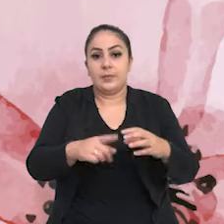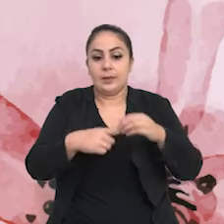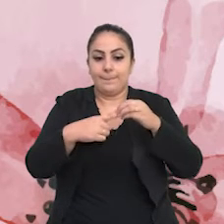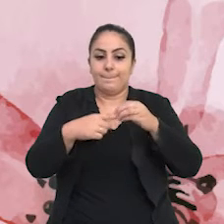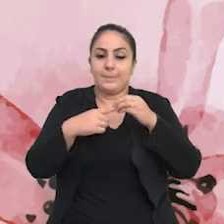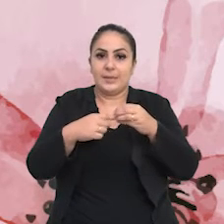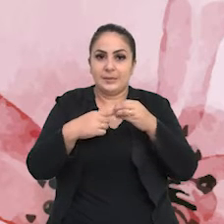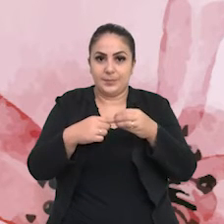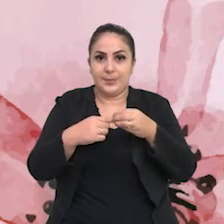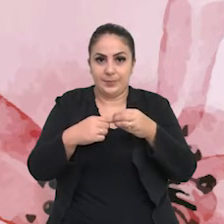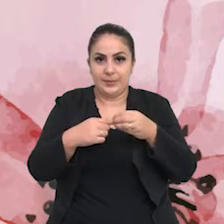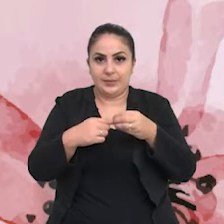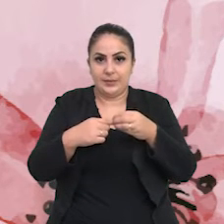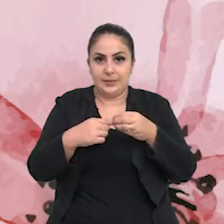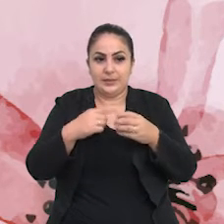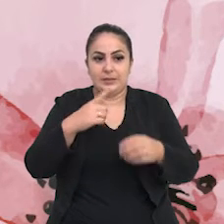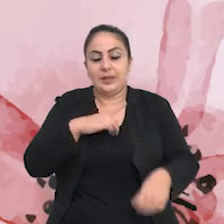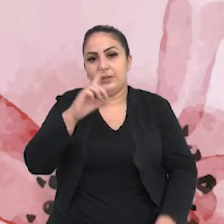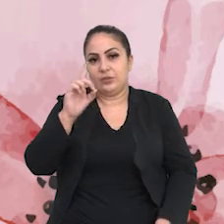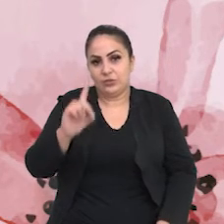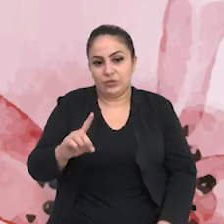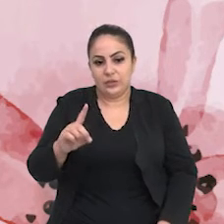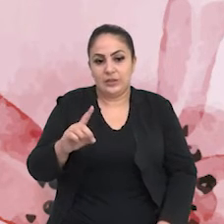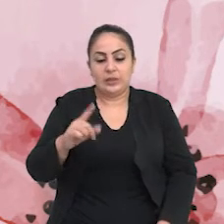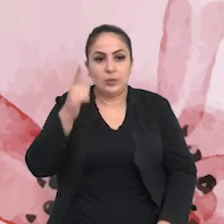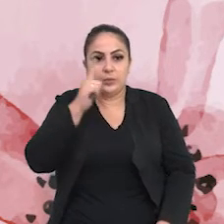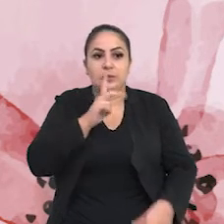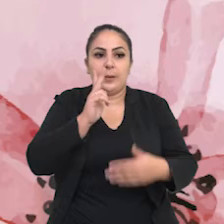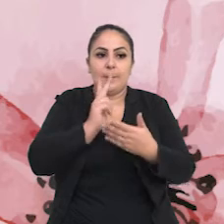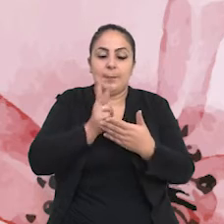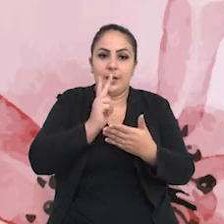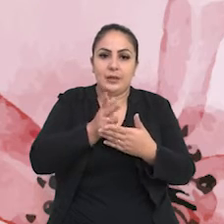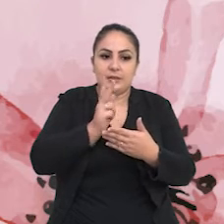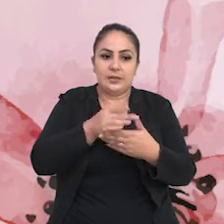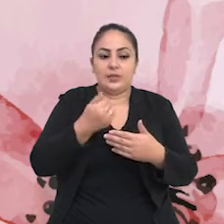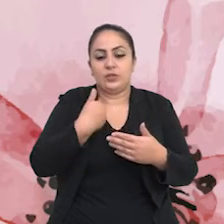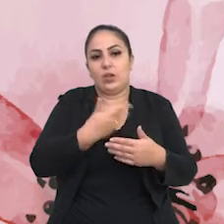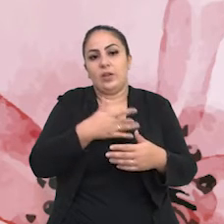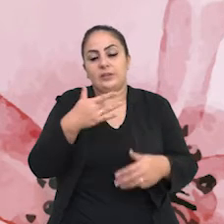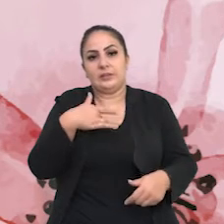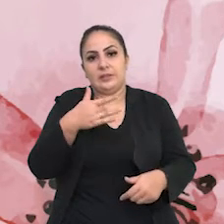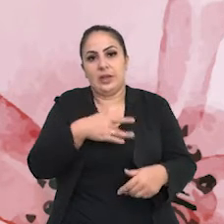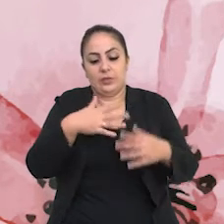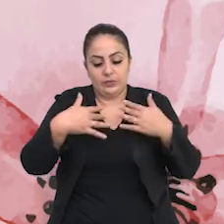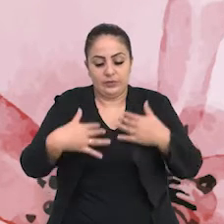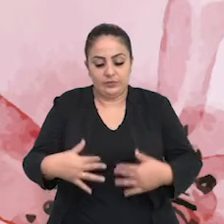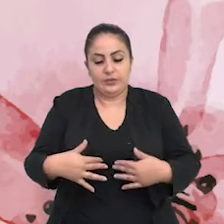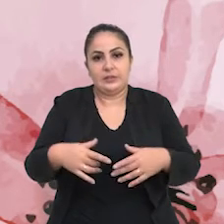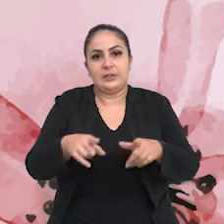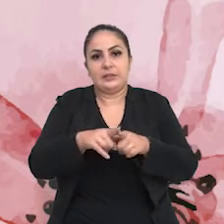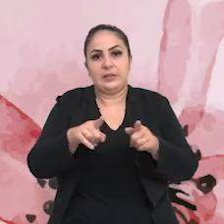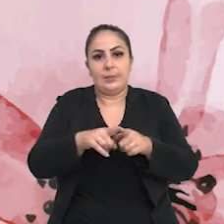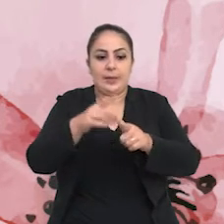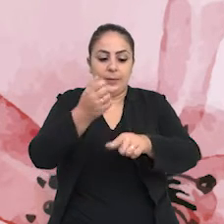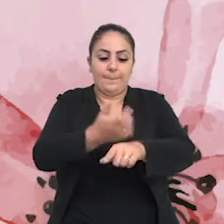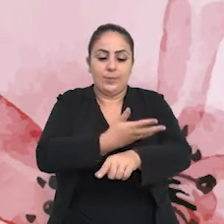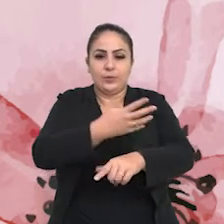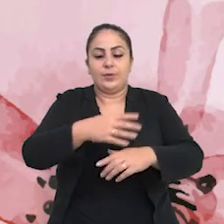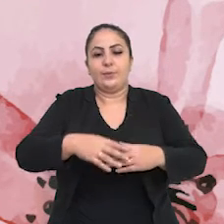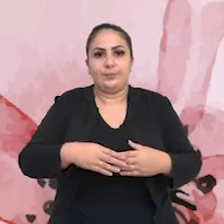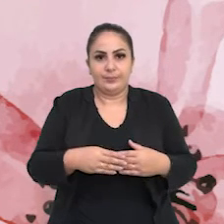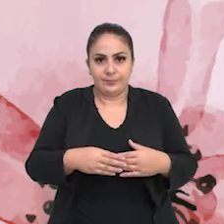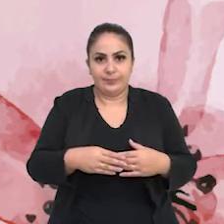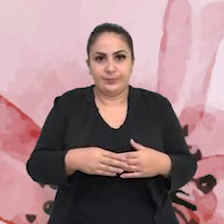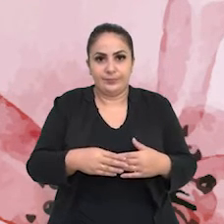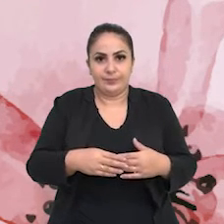e, principalmente, temos o direito de preservar a nossa saúde física e